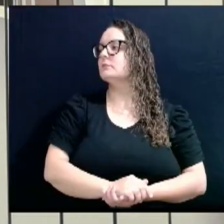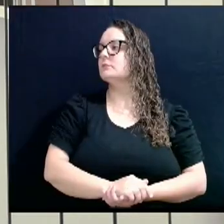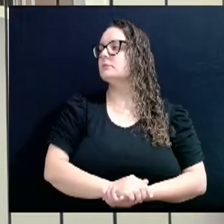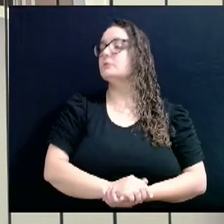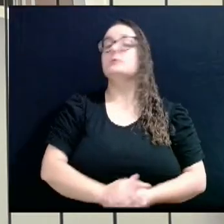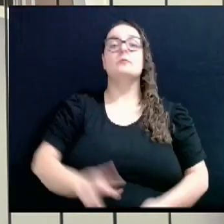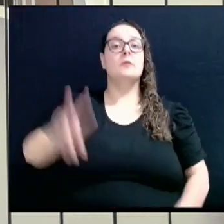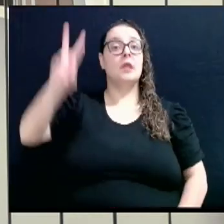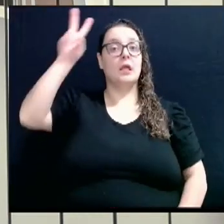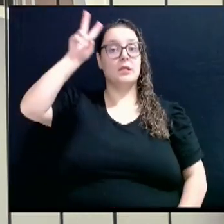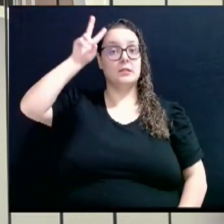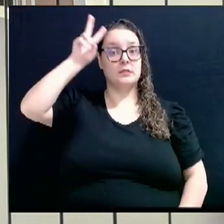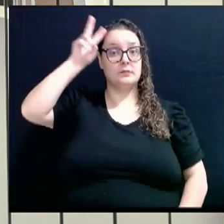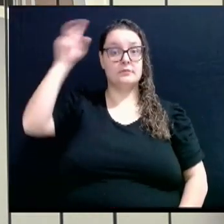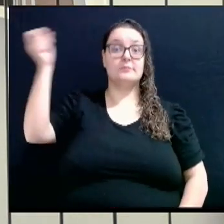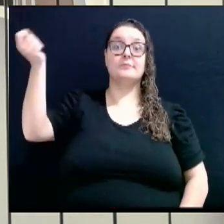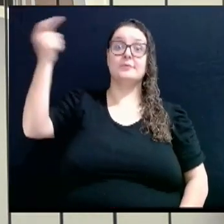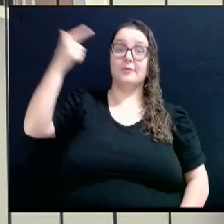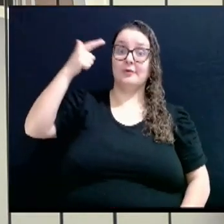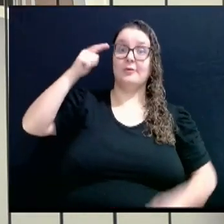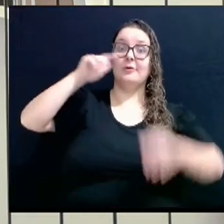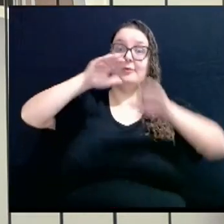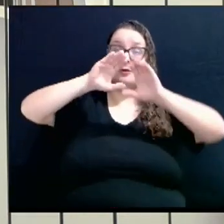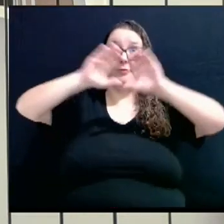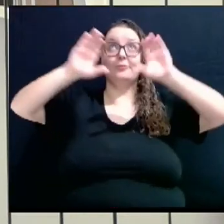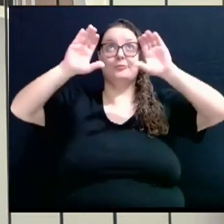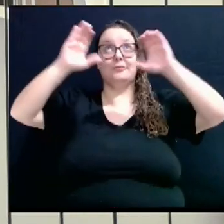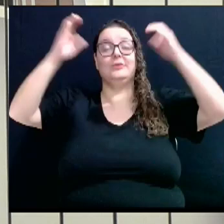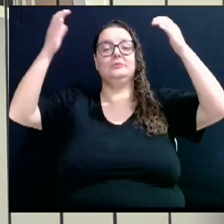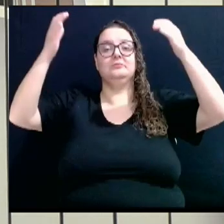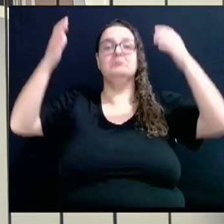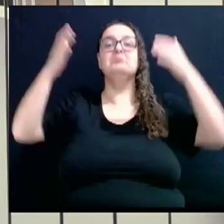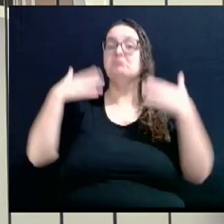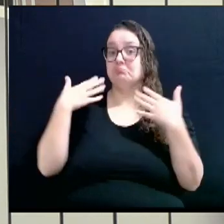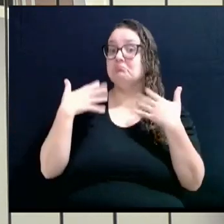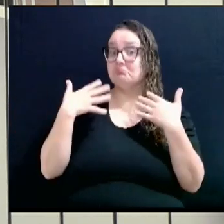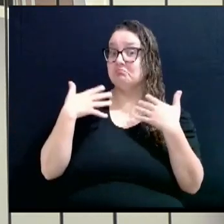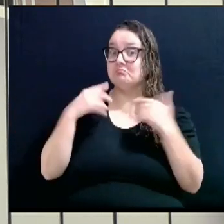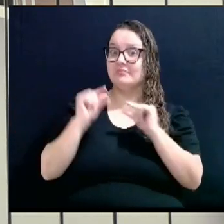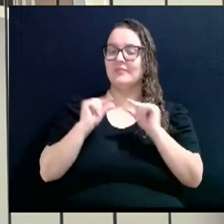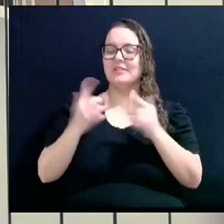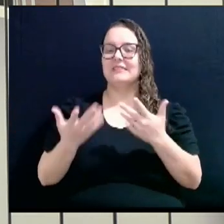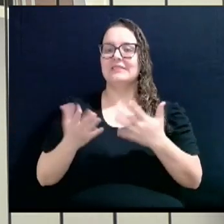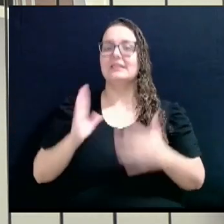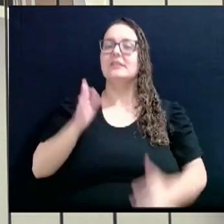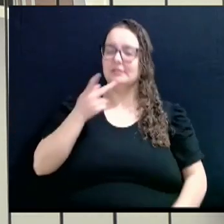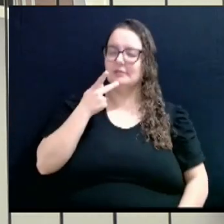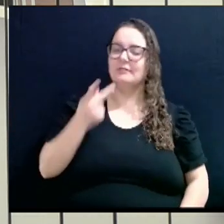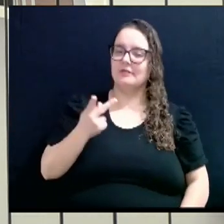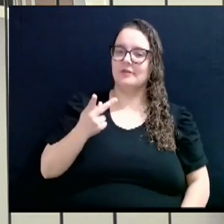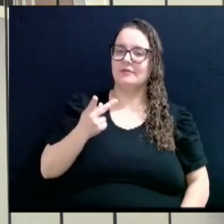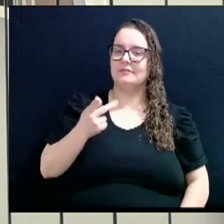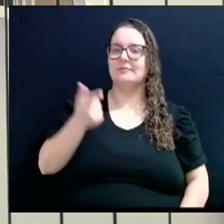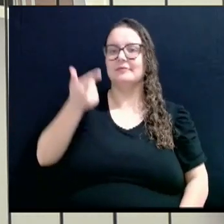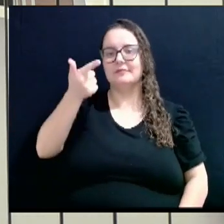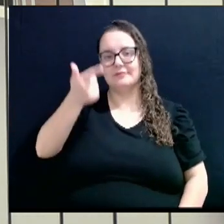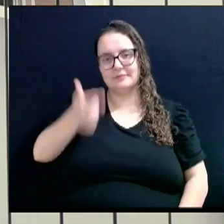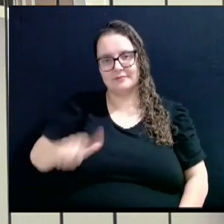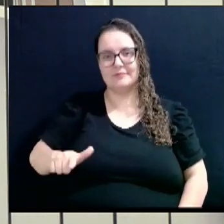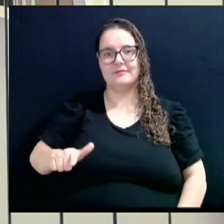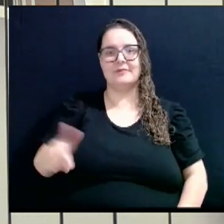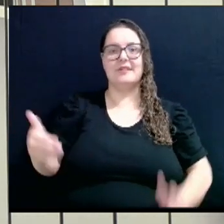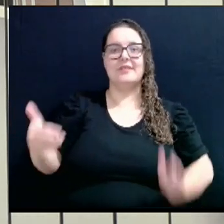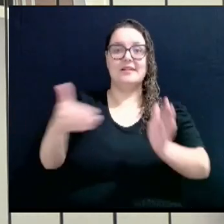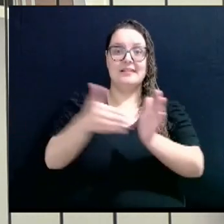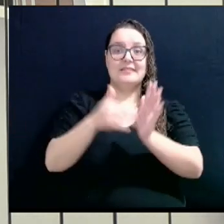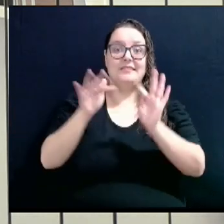Segunda-feira de sol, tempo aberto, até um calorzinho, né? E já adianto que deve ser assim até o fim da